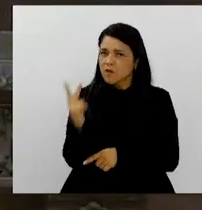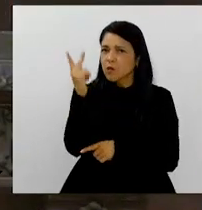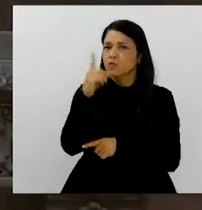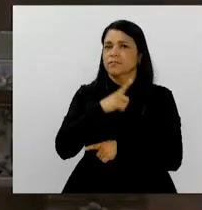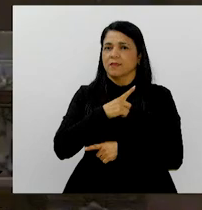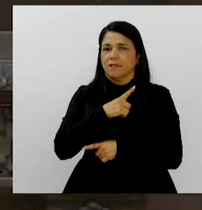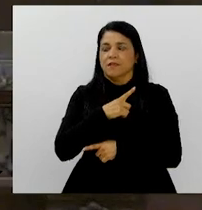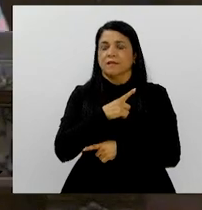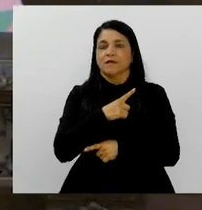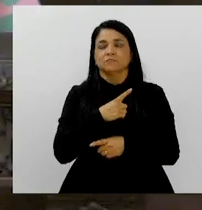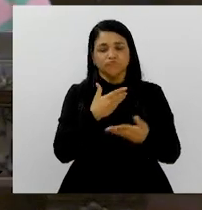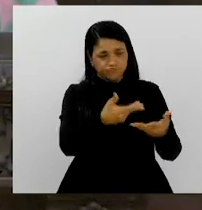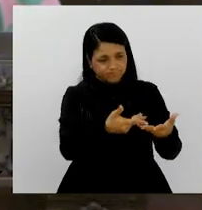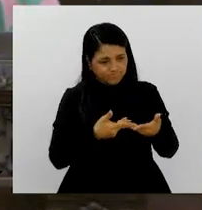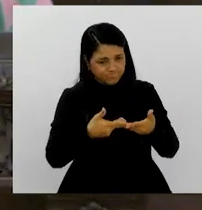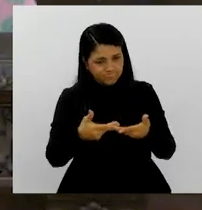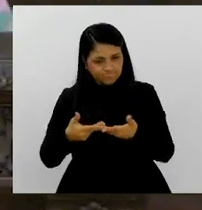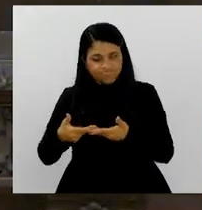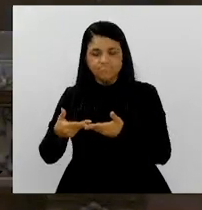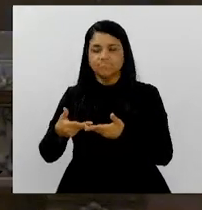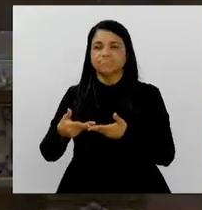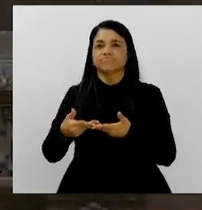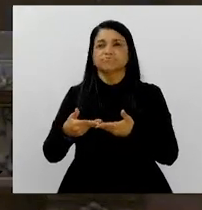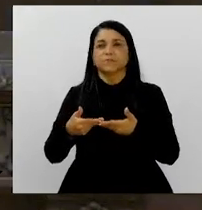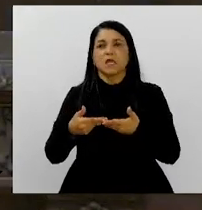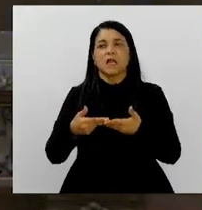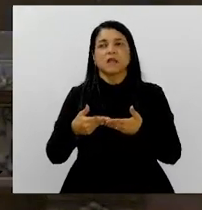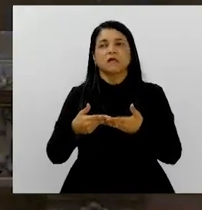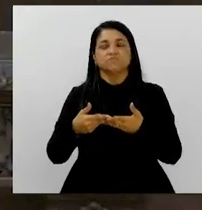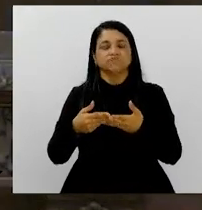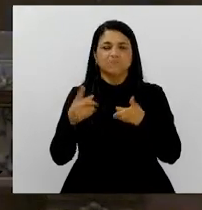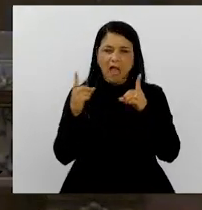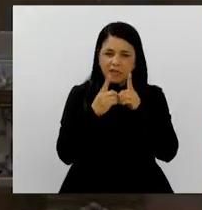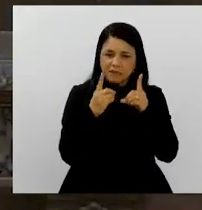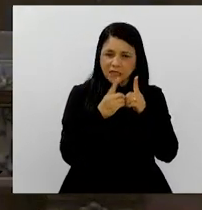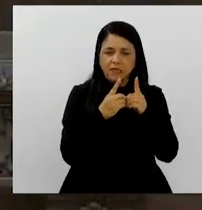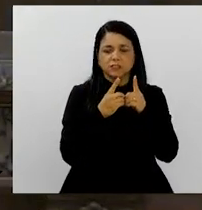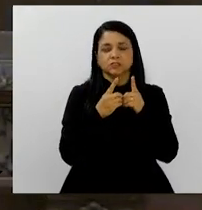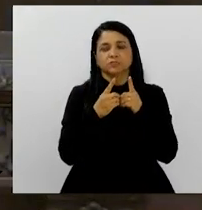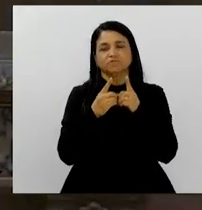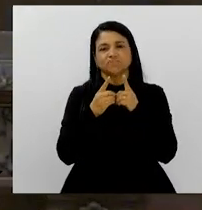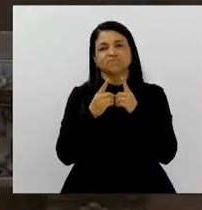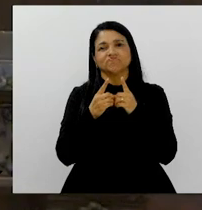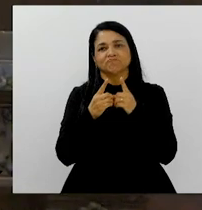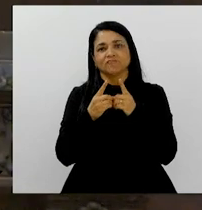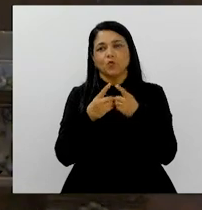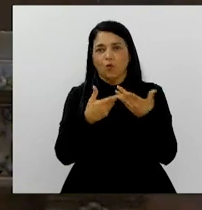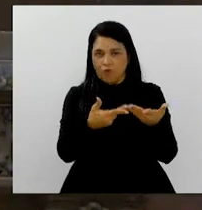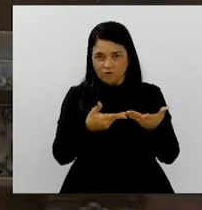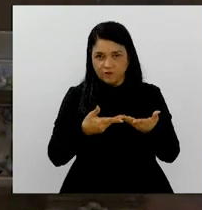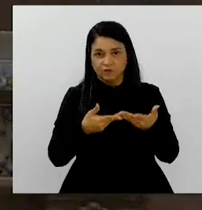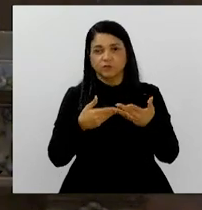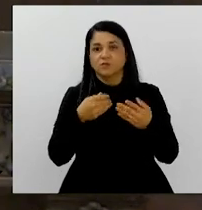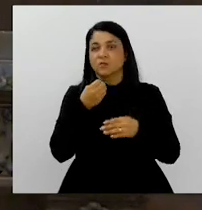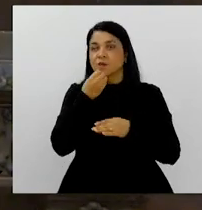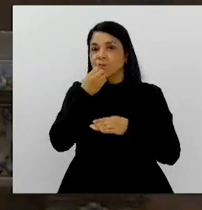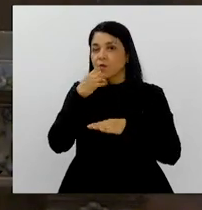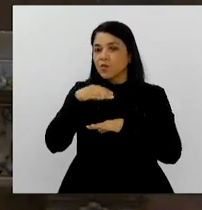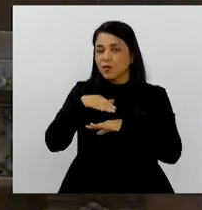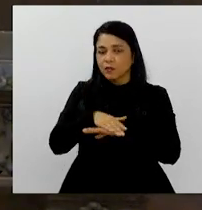nós convidamos e chamamos, ela atende o nosso chamado. Queria dar boa noite a todos e todas e